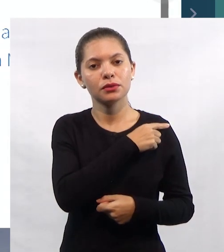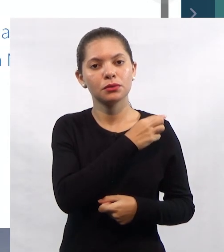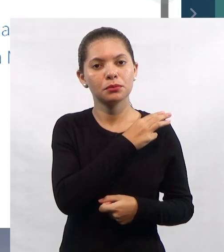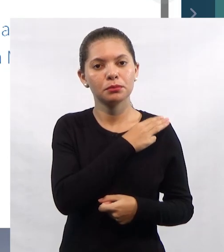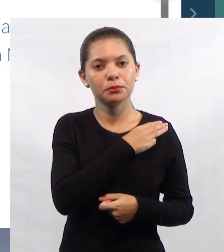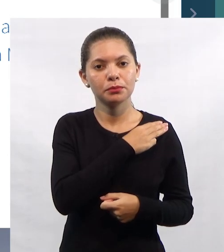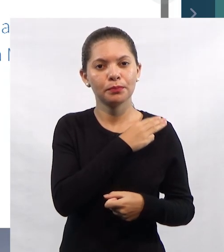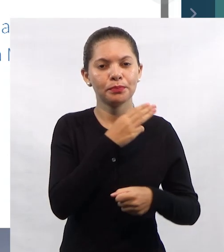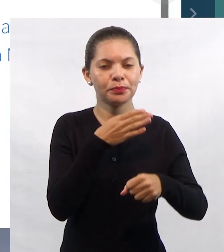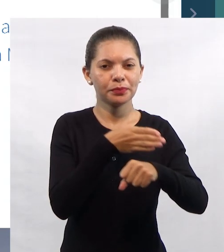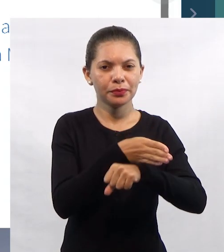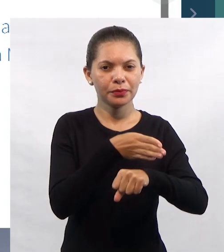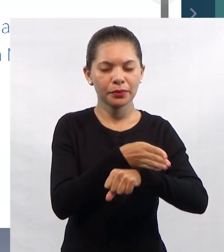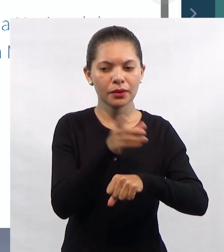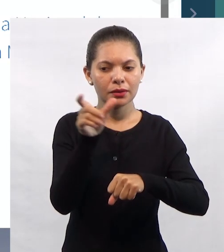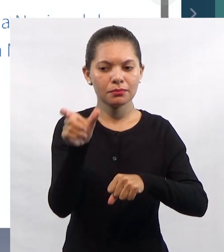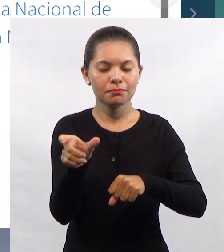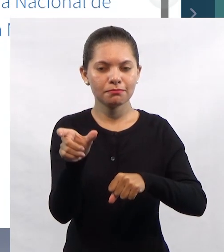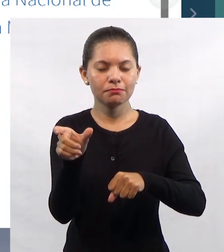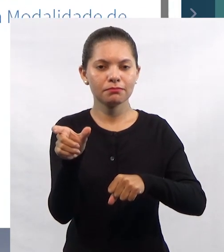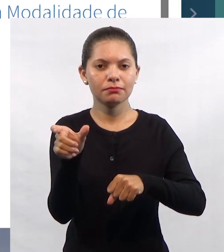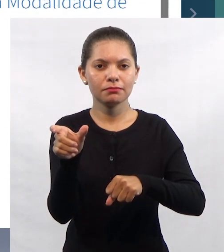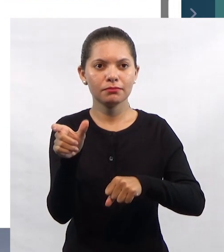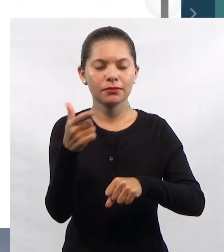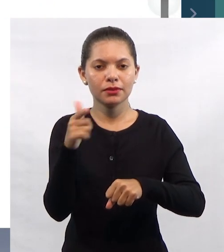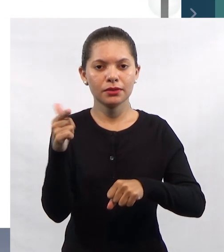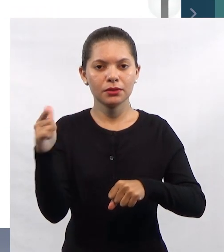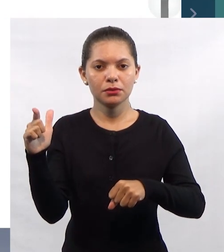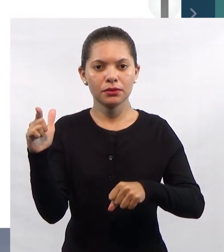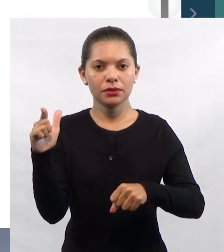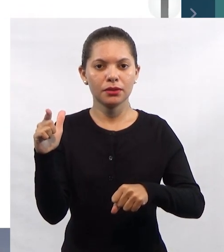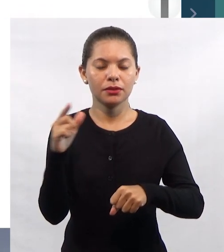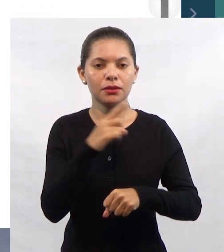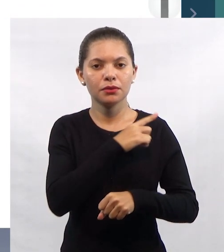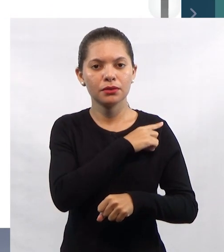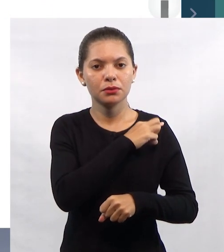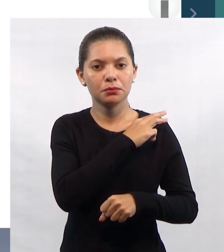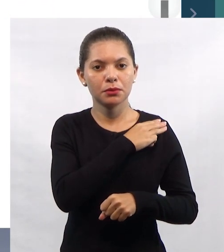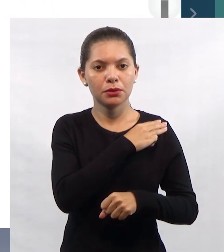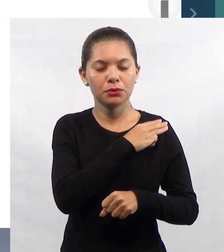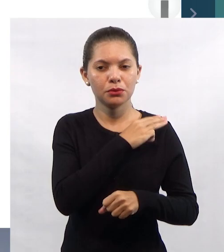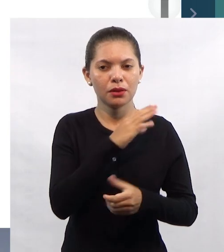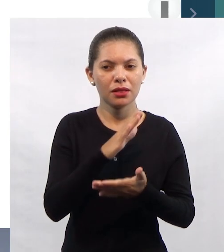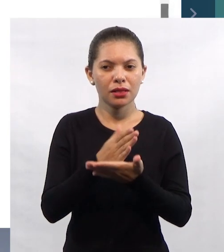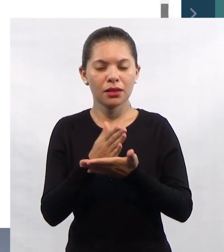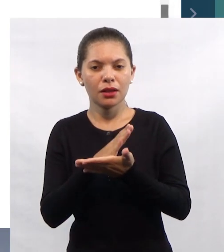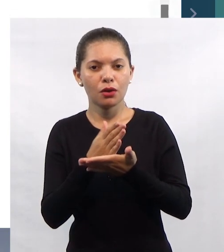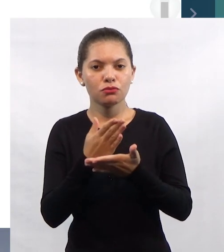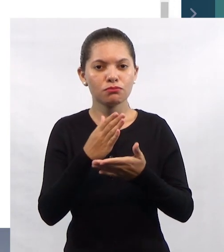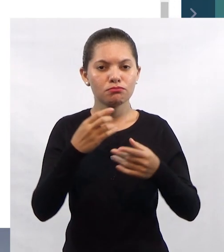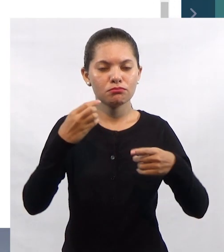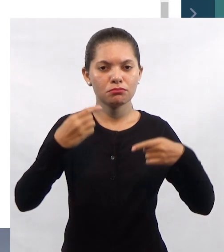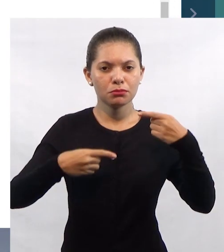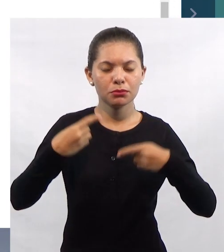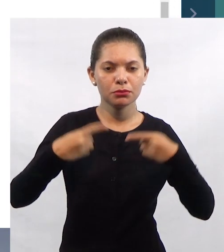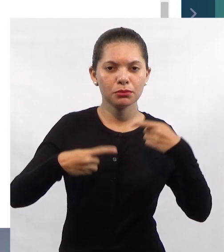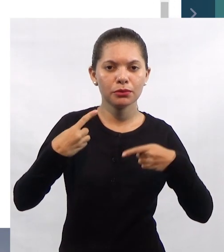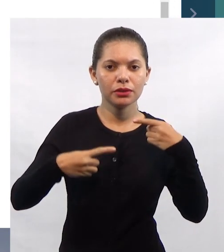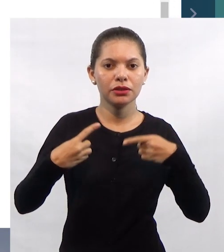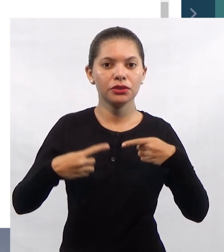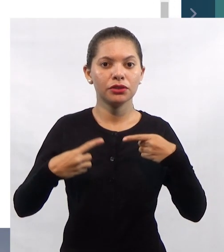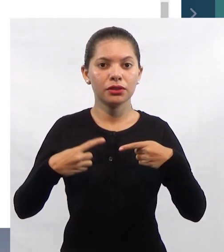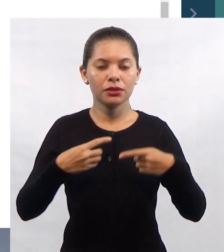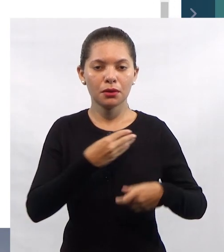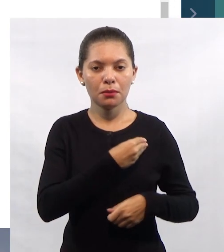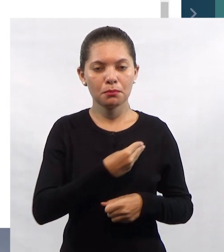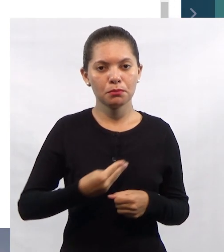com quem, porventura, não teve acesso ao ensino médio. E a gente tem algumas políticas públicas que foram